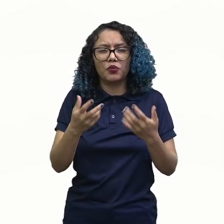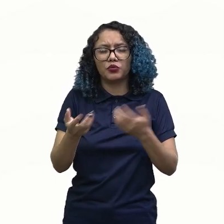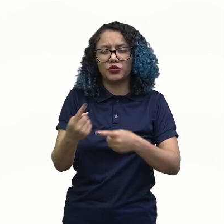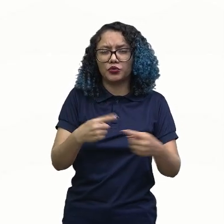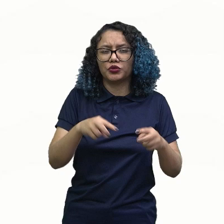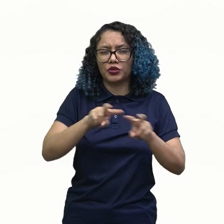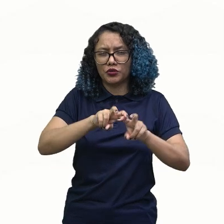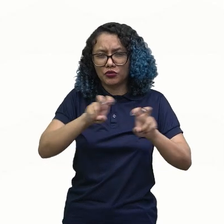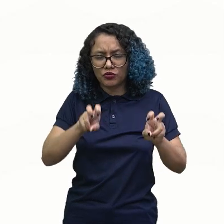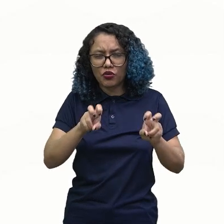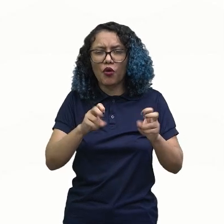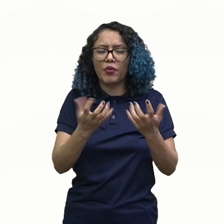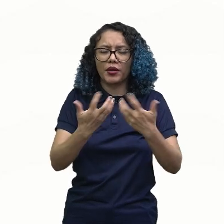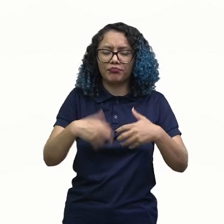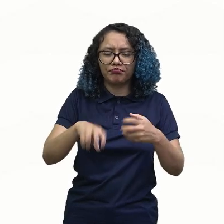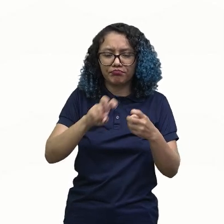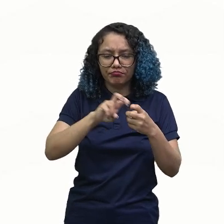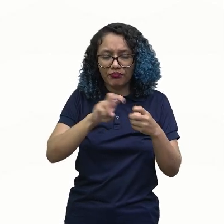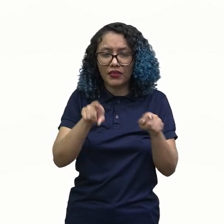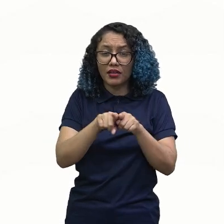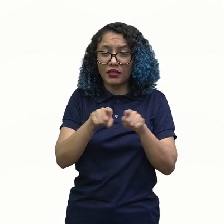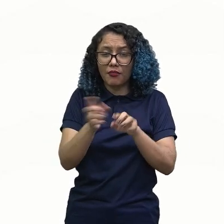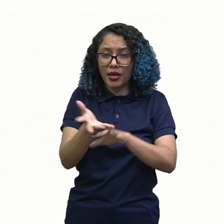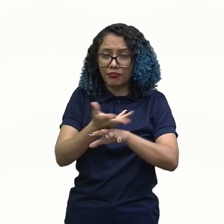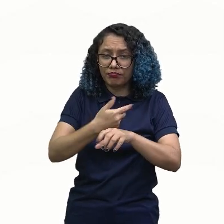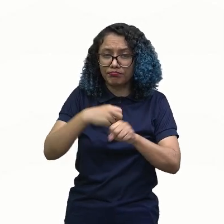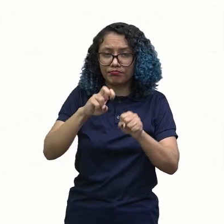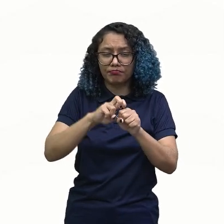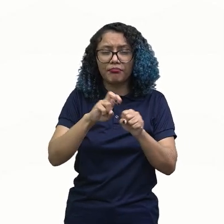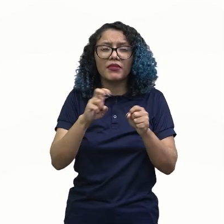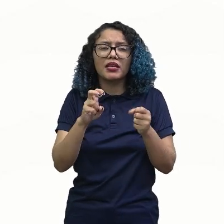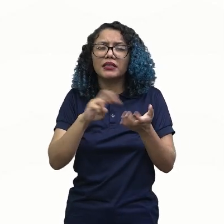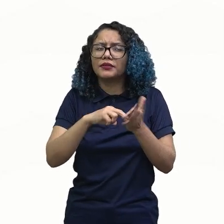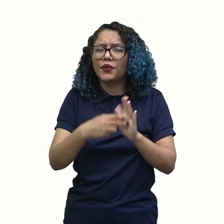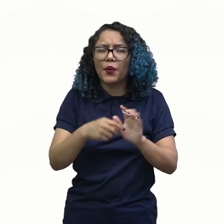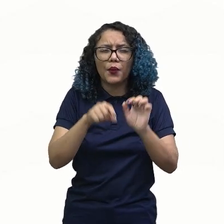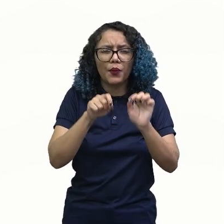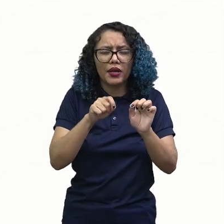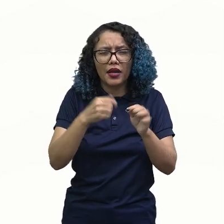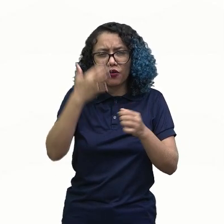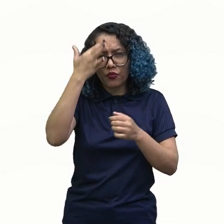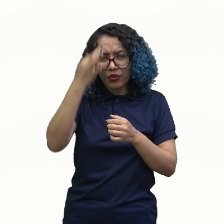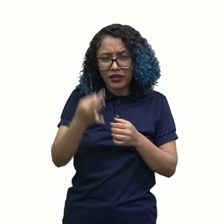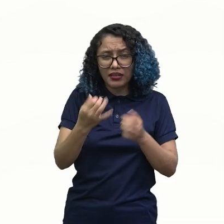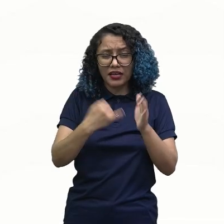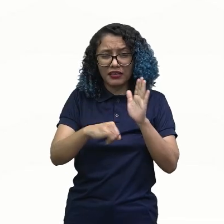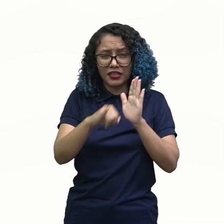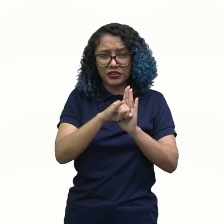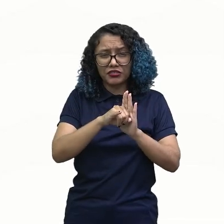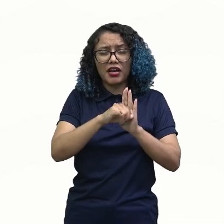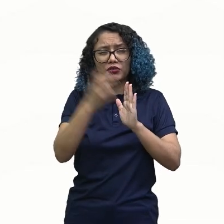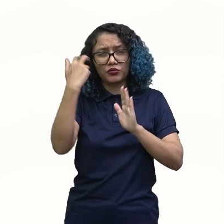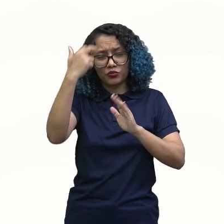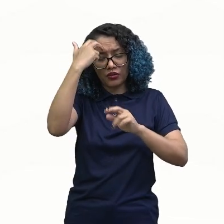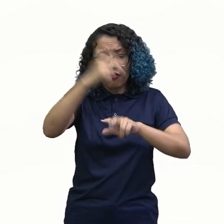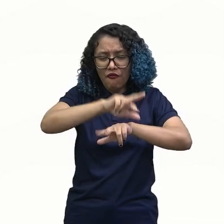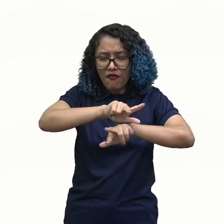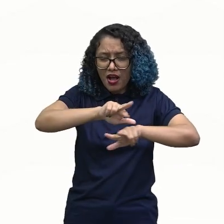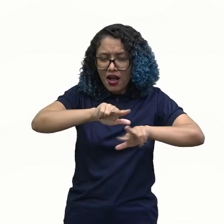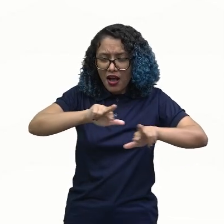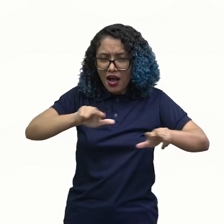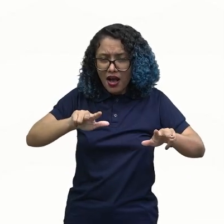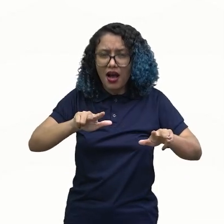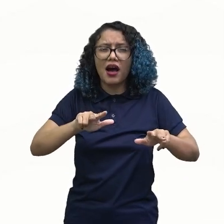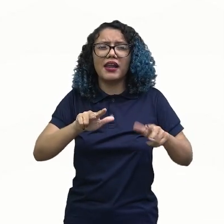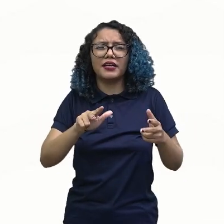e interculturalidade é, portanto, compreender como diferentes identidades culturais convivem,